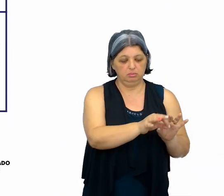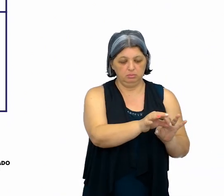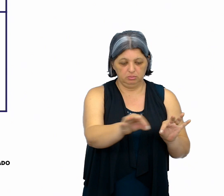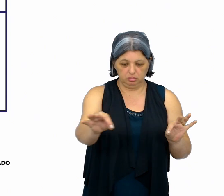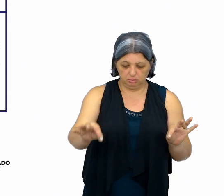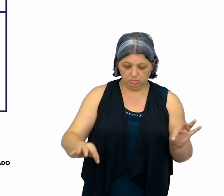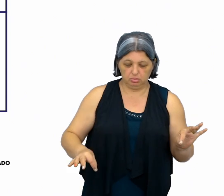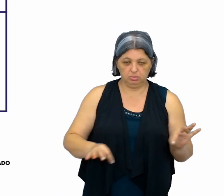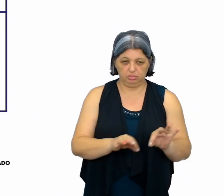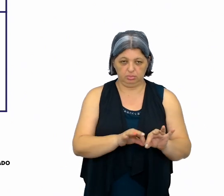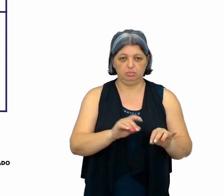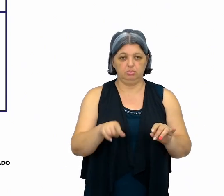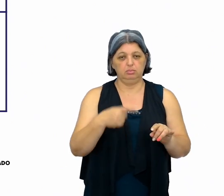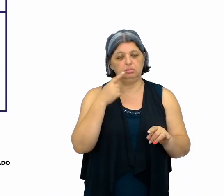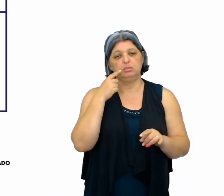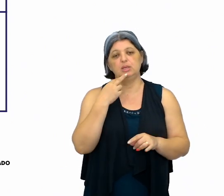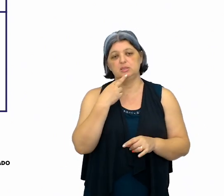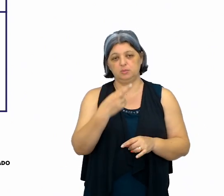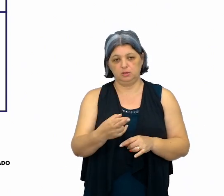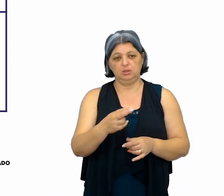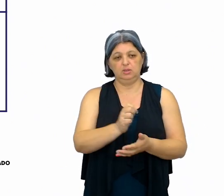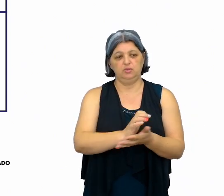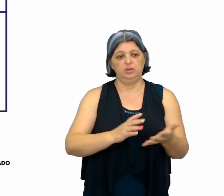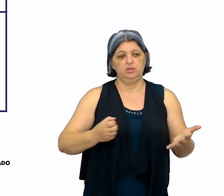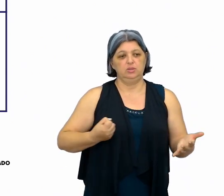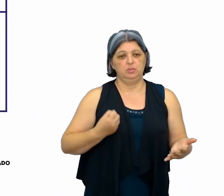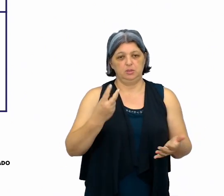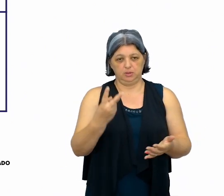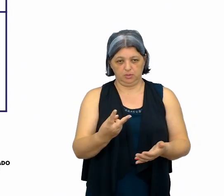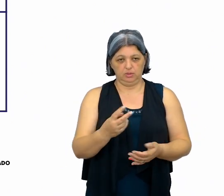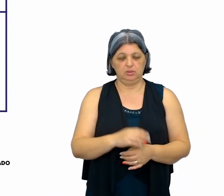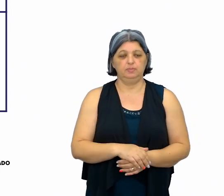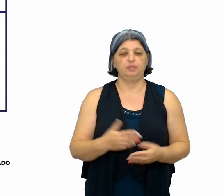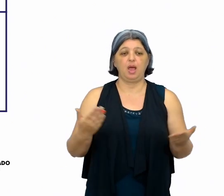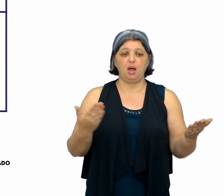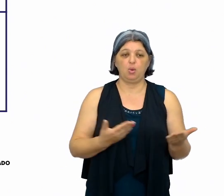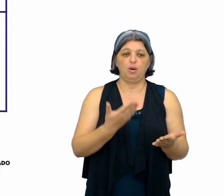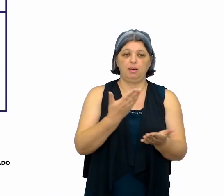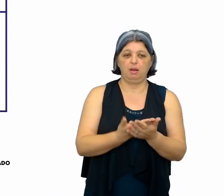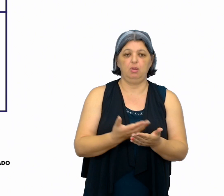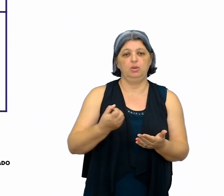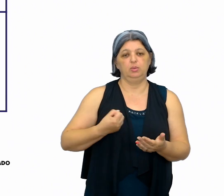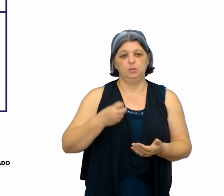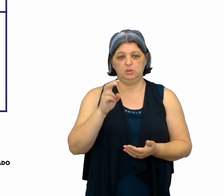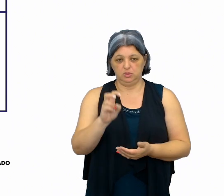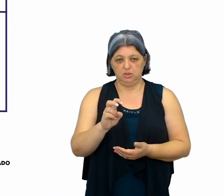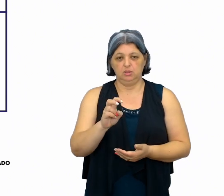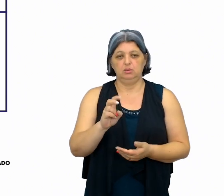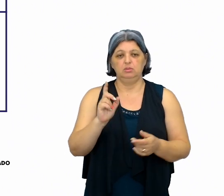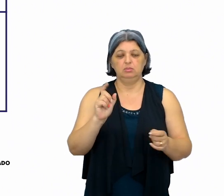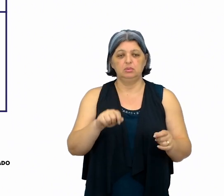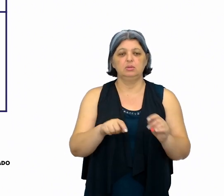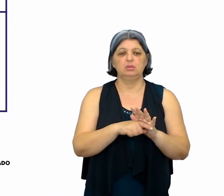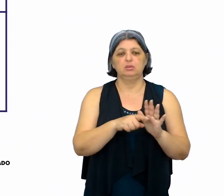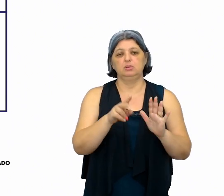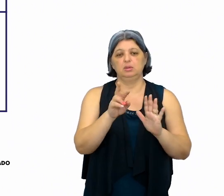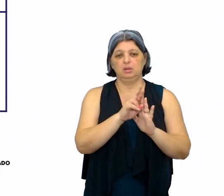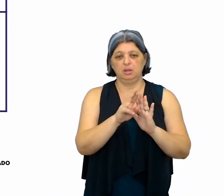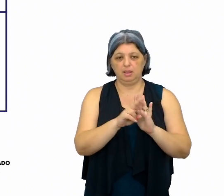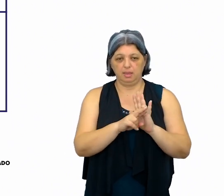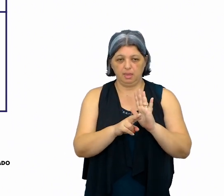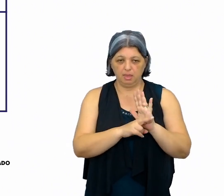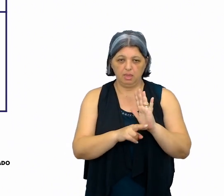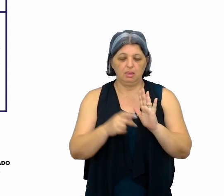então responder a atividade 2. Já a aula 5, penso que vale a pena enfatizar a presença de